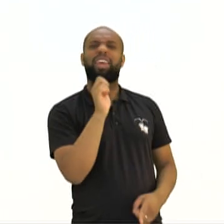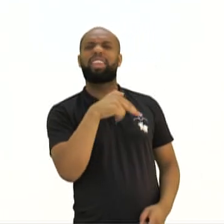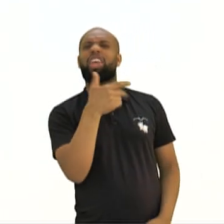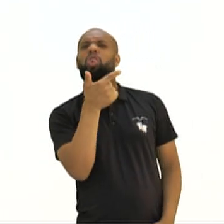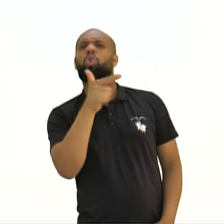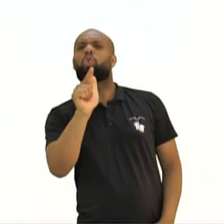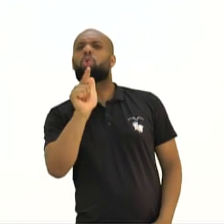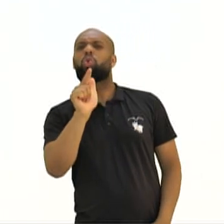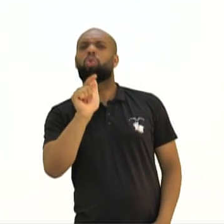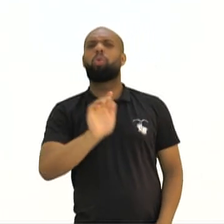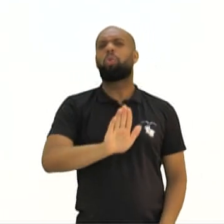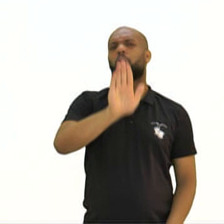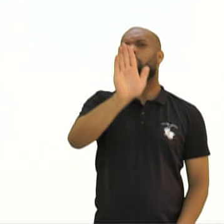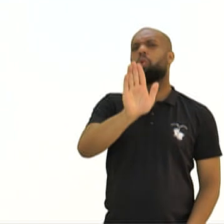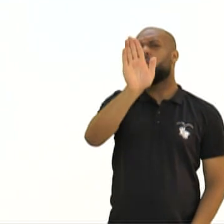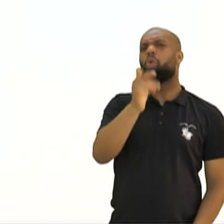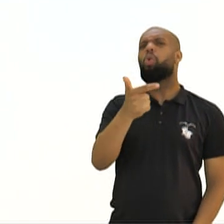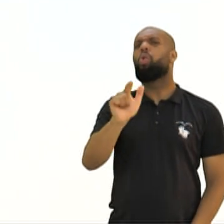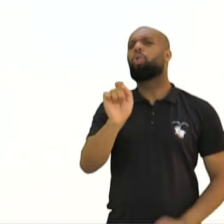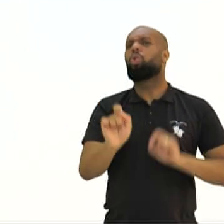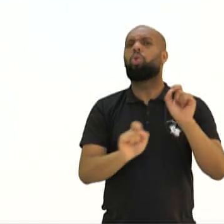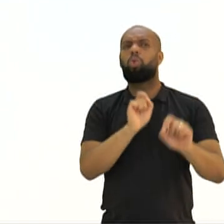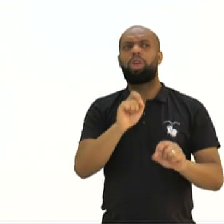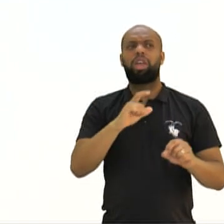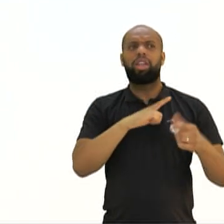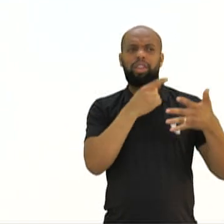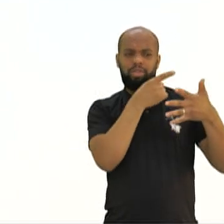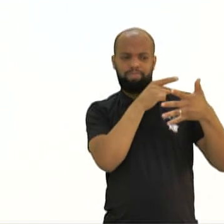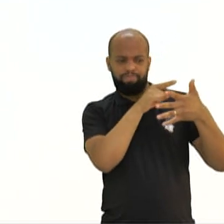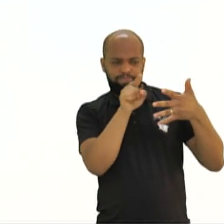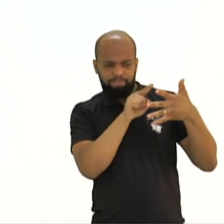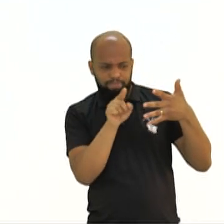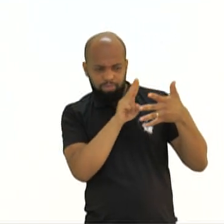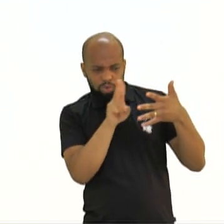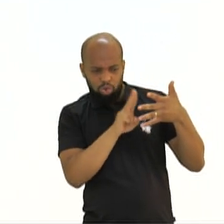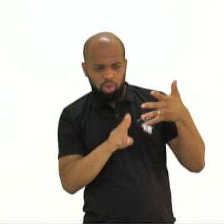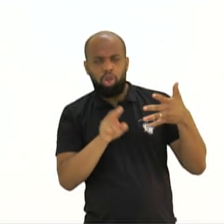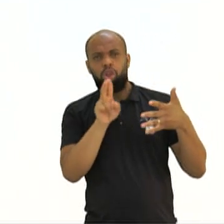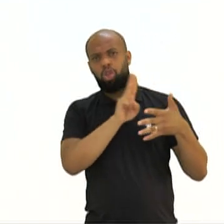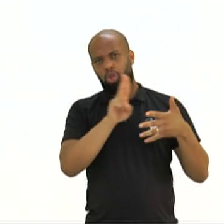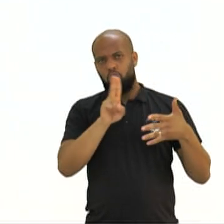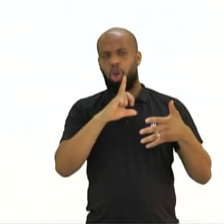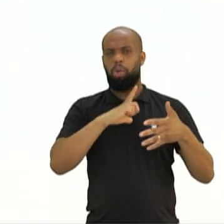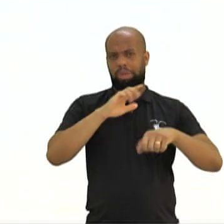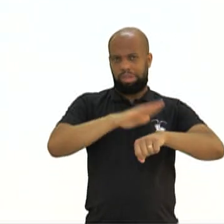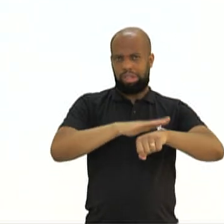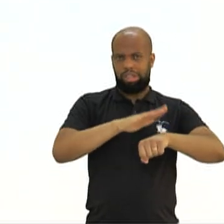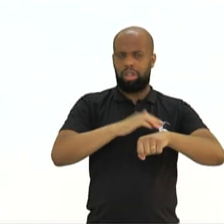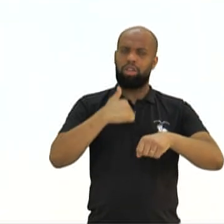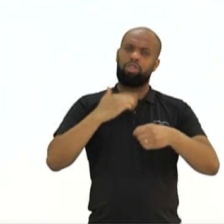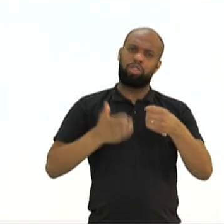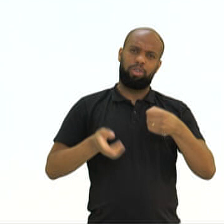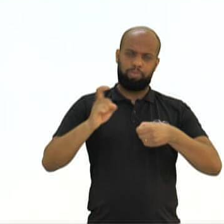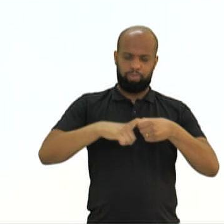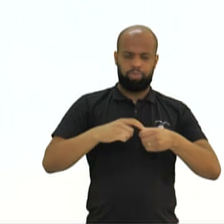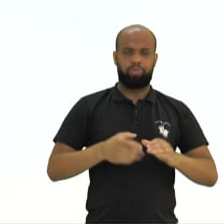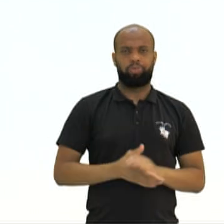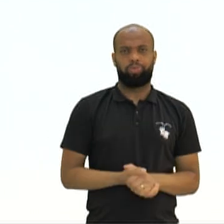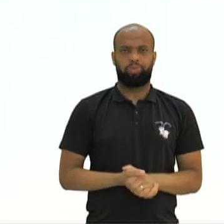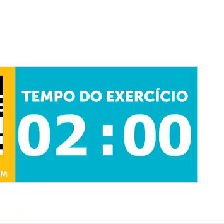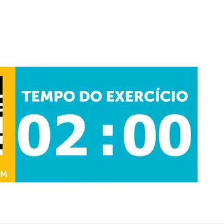o principal candidato da oposição. Trago aqui as alternativas para vocês, deixo o tempo na tela e na volta a gente faz a correção.